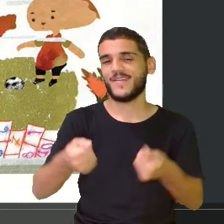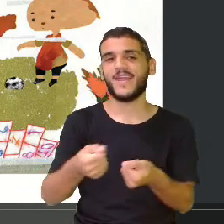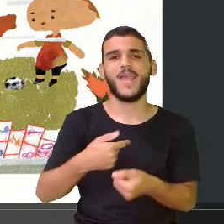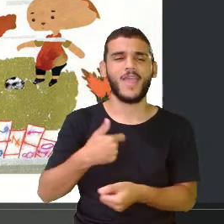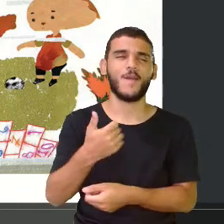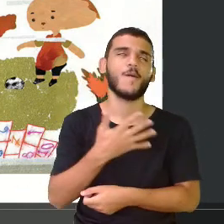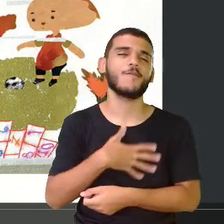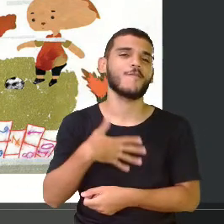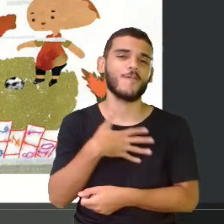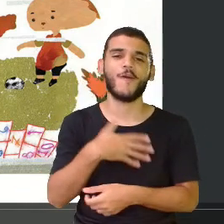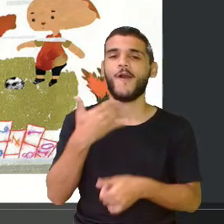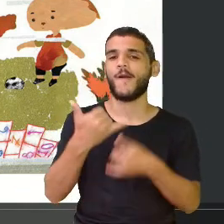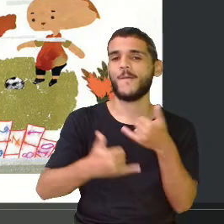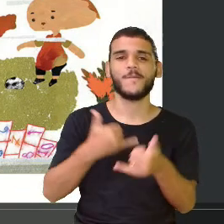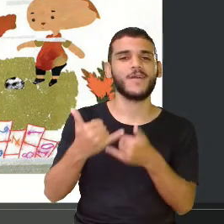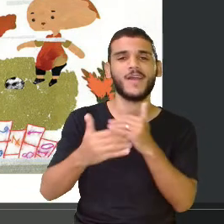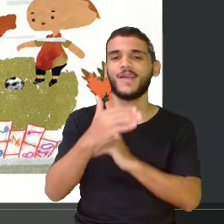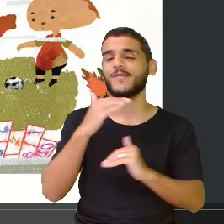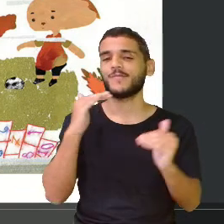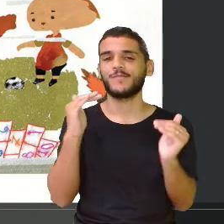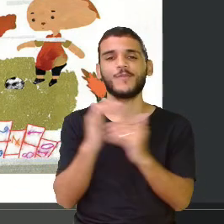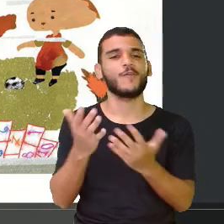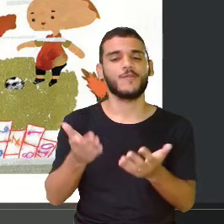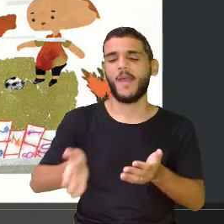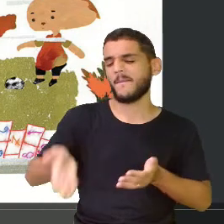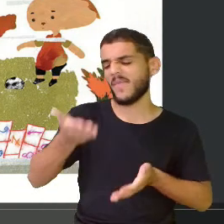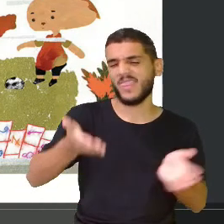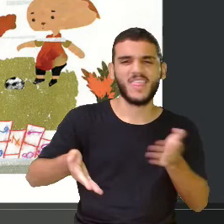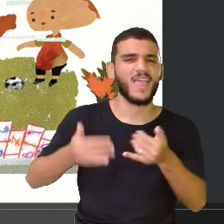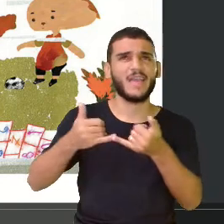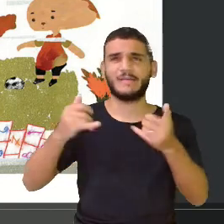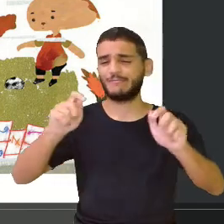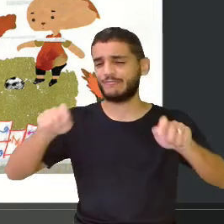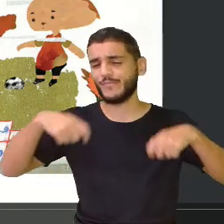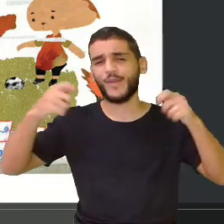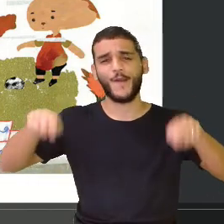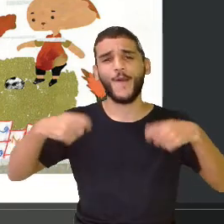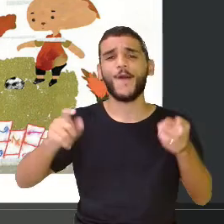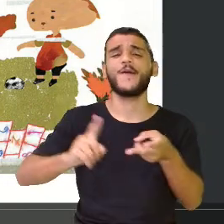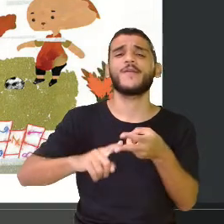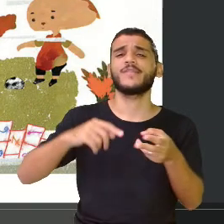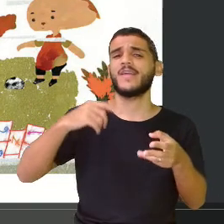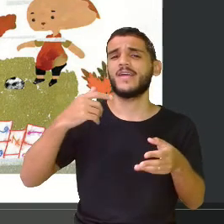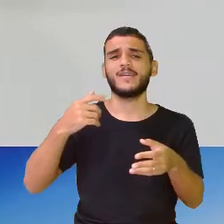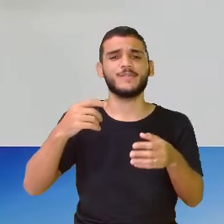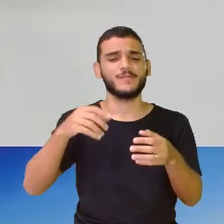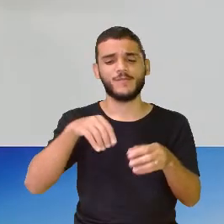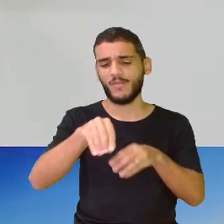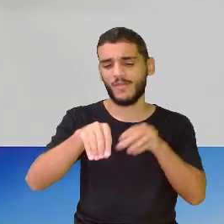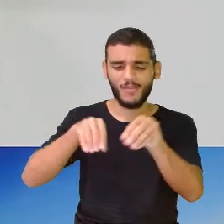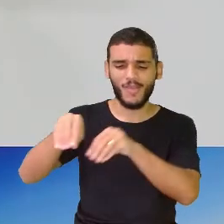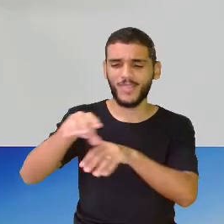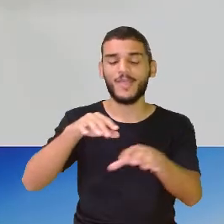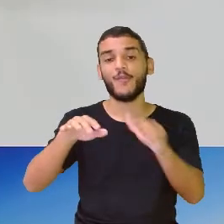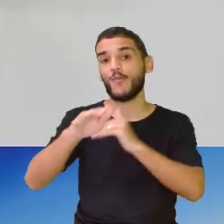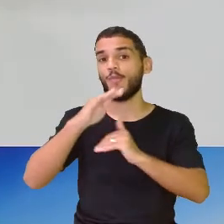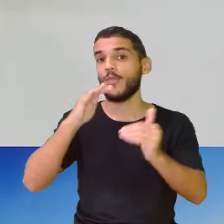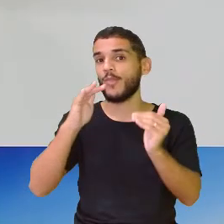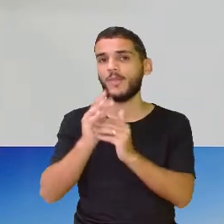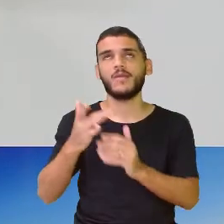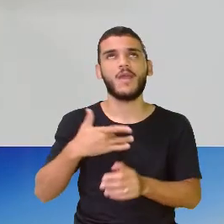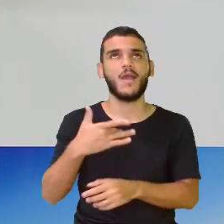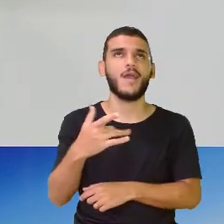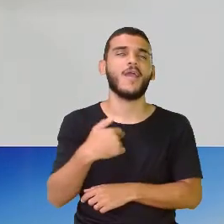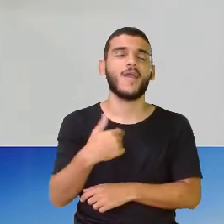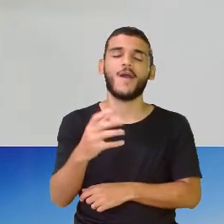de todas elas, viu? De todas, de peteca, de corda, de videogame, de xadrez, de amarelinha.